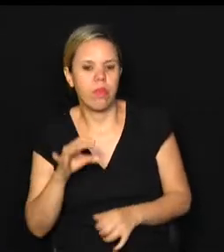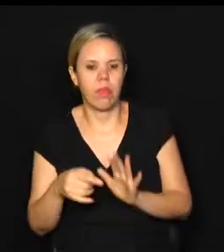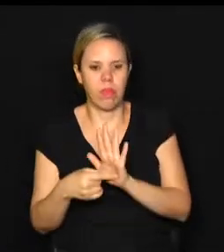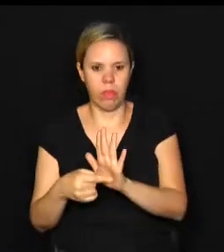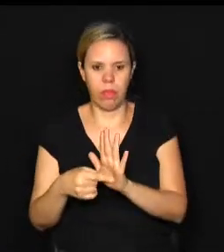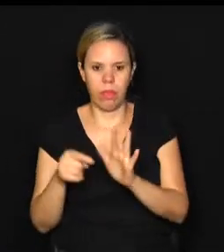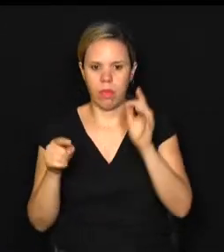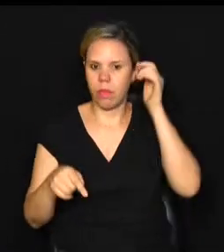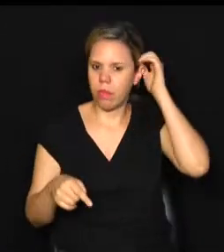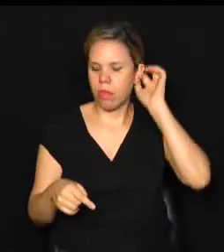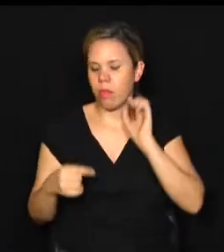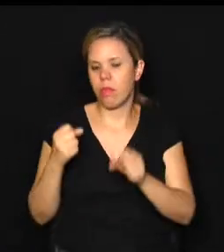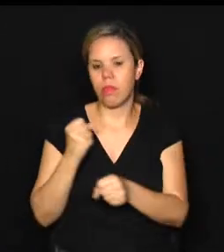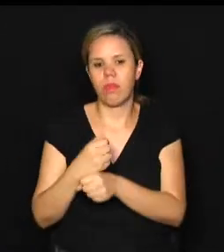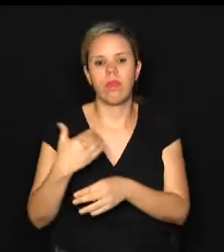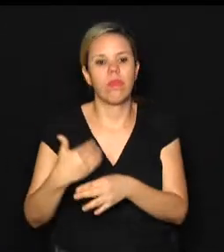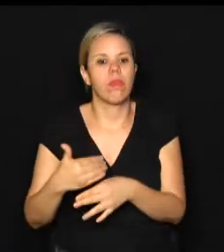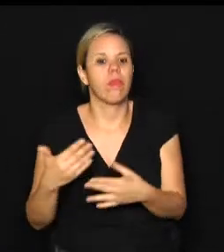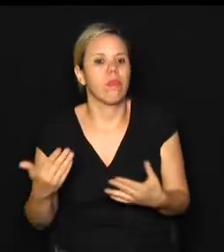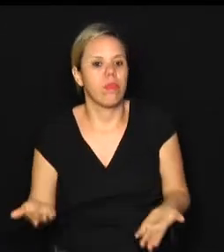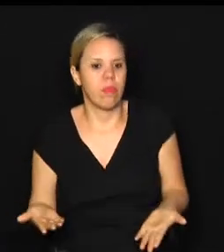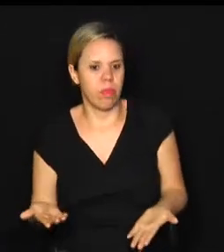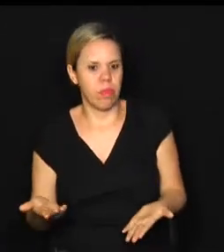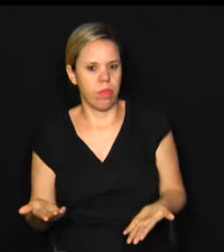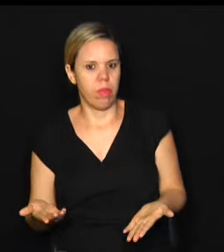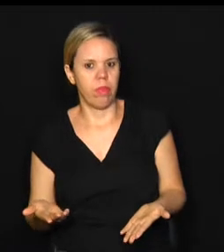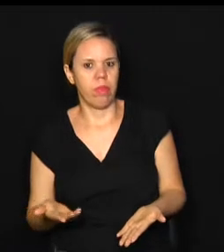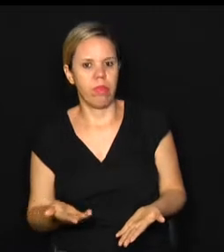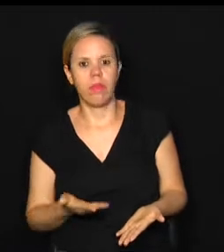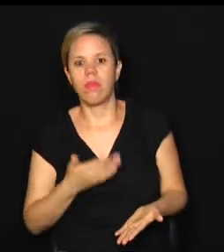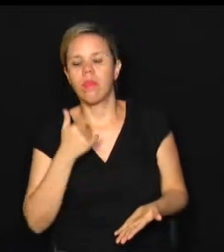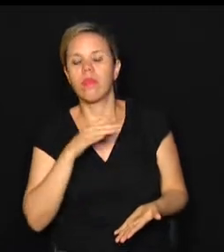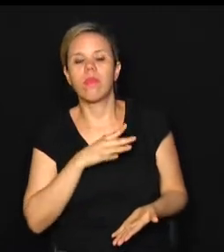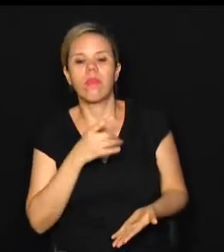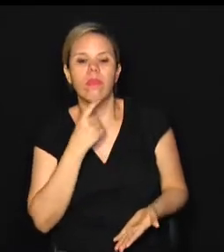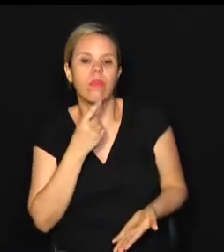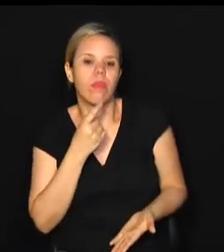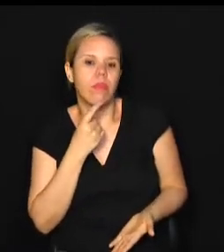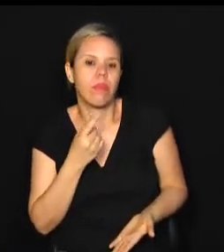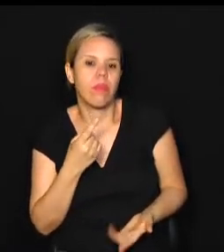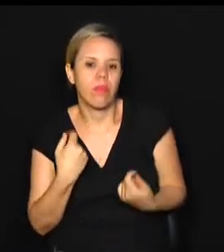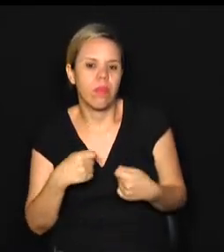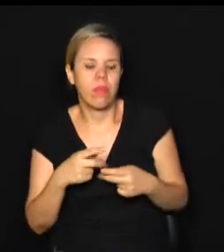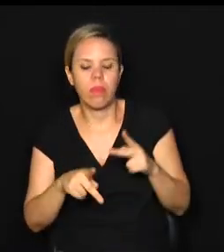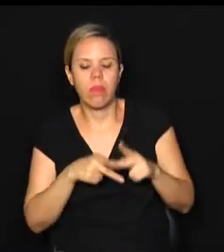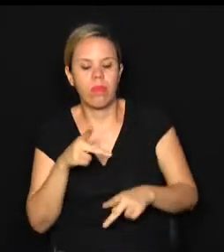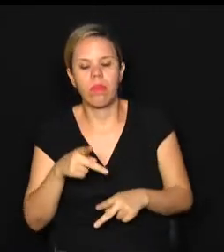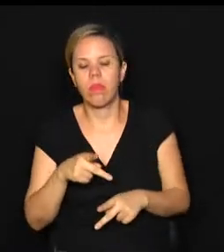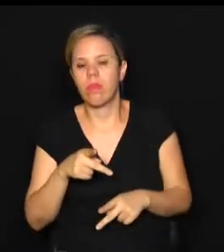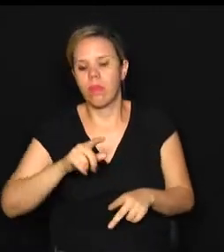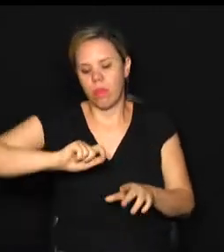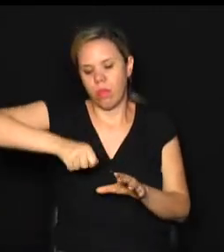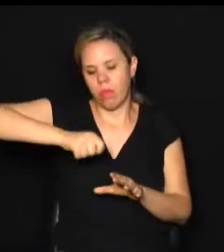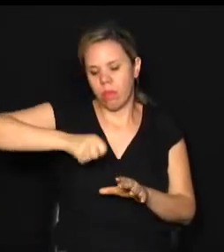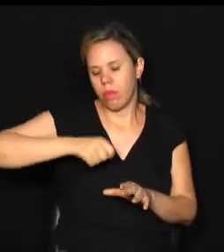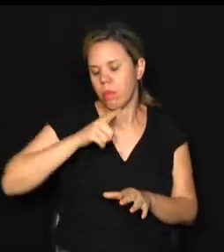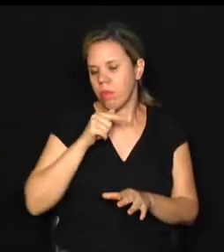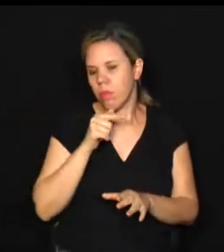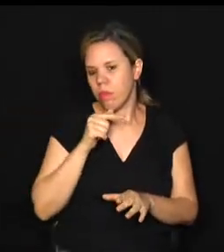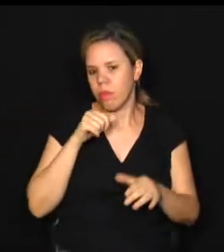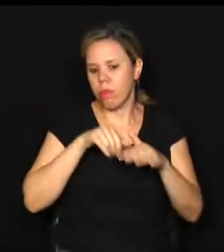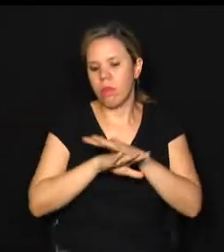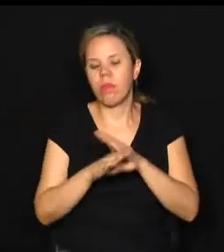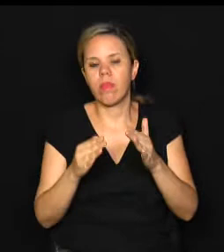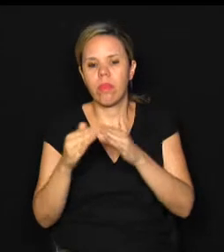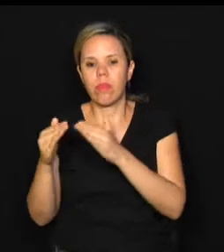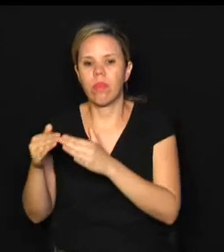dessa represa é para abastecer Campinas, a população que precisa de água na torneira da sua residência, que interesse tem